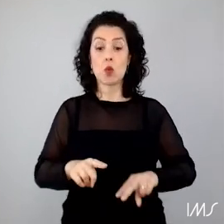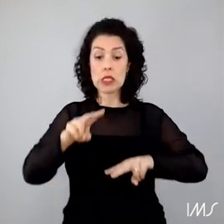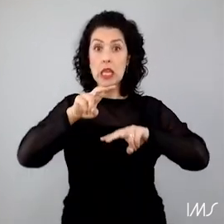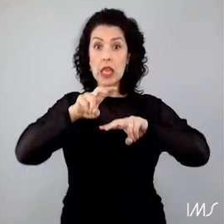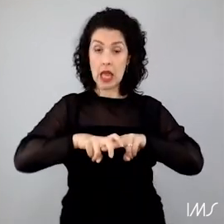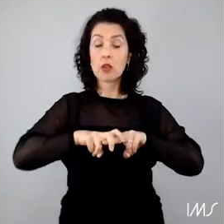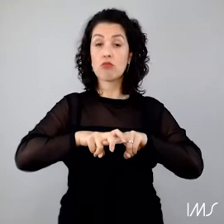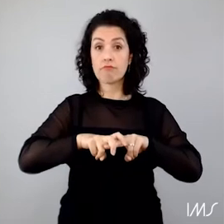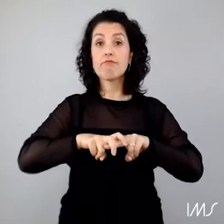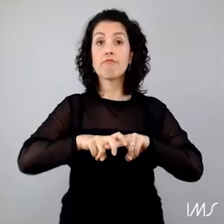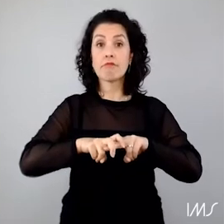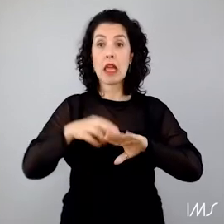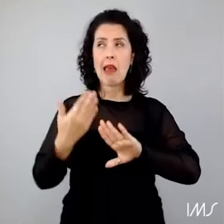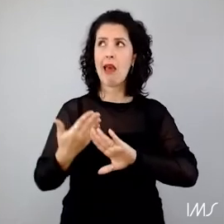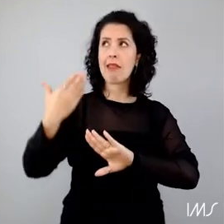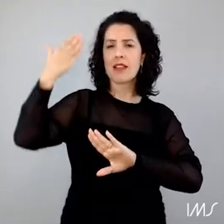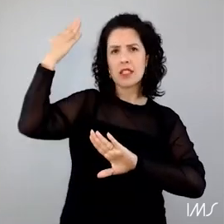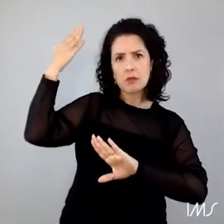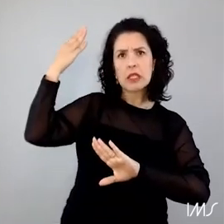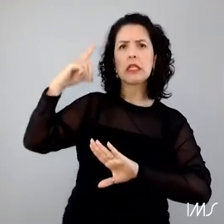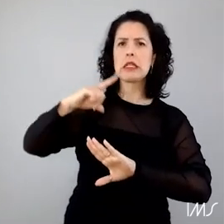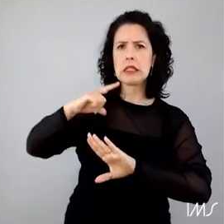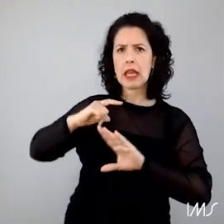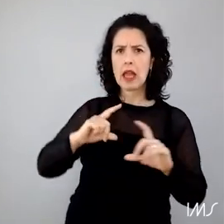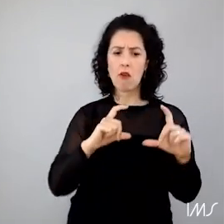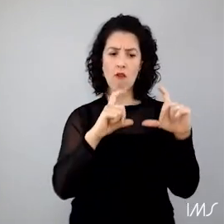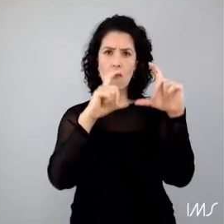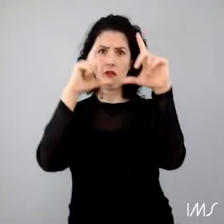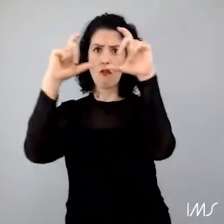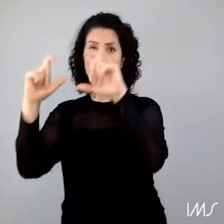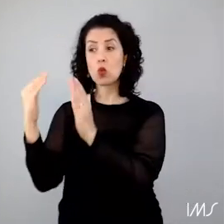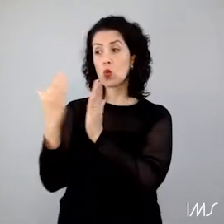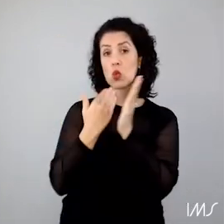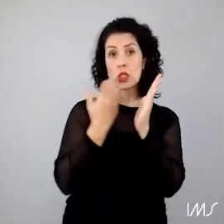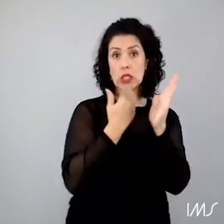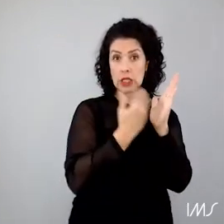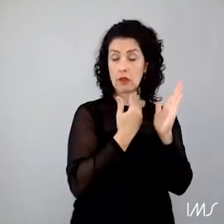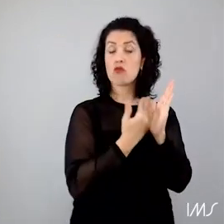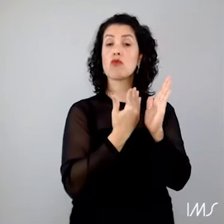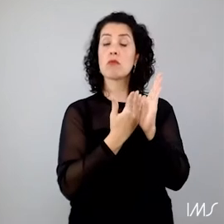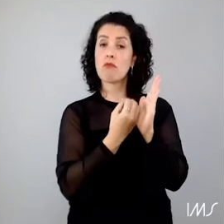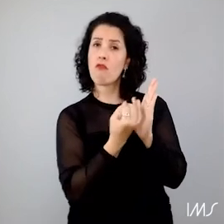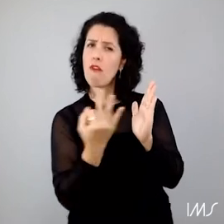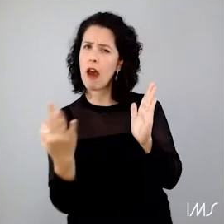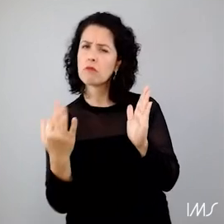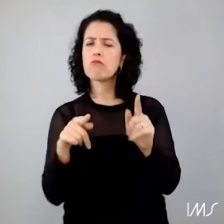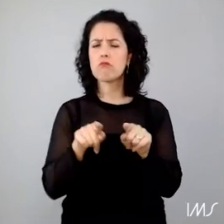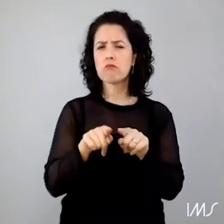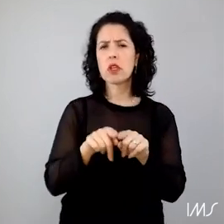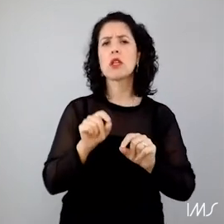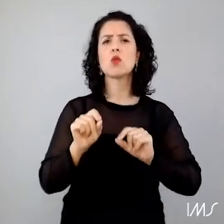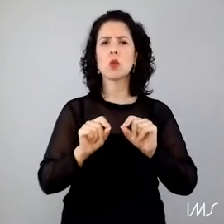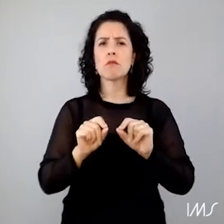Estou sentado, atrás de mim existem fotos e livros,